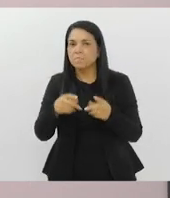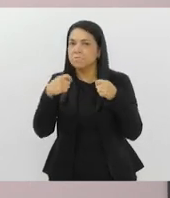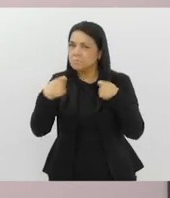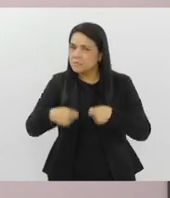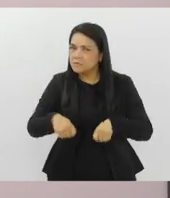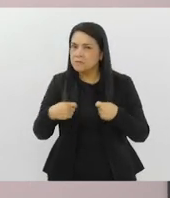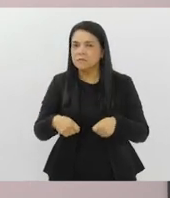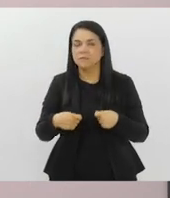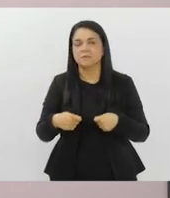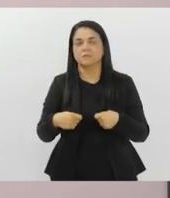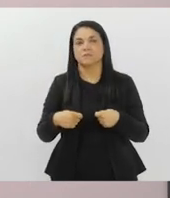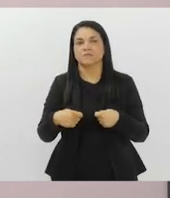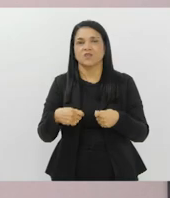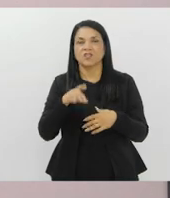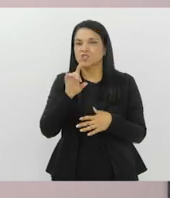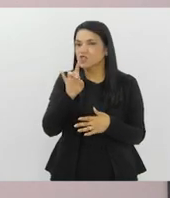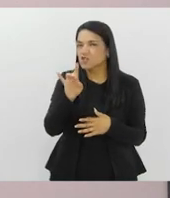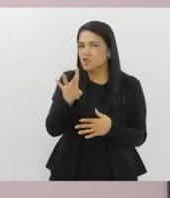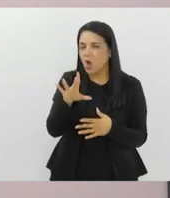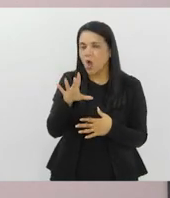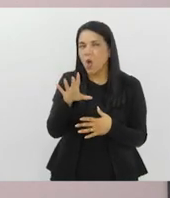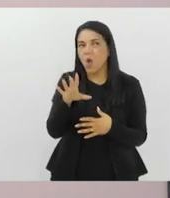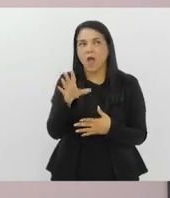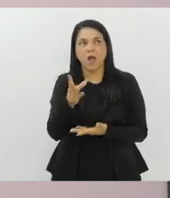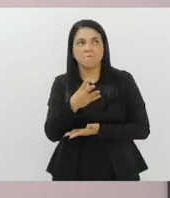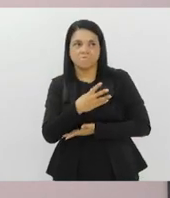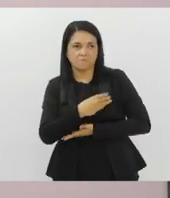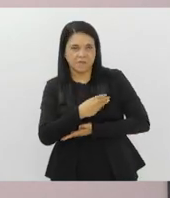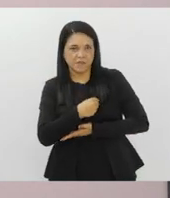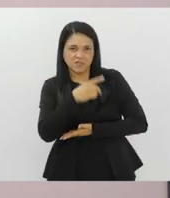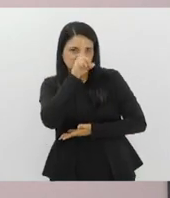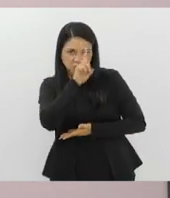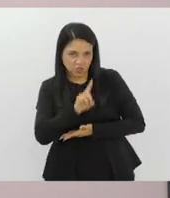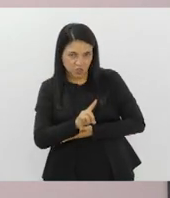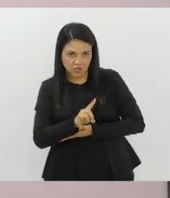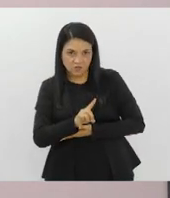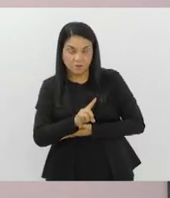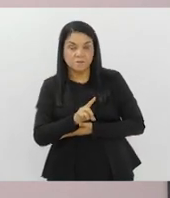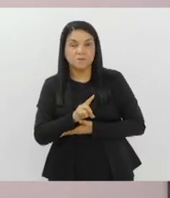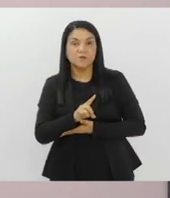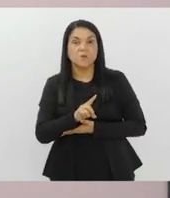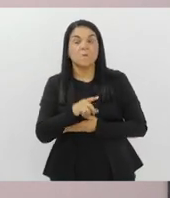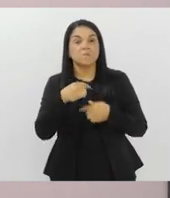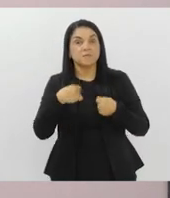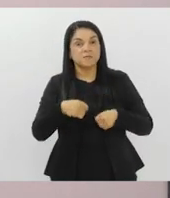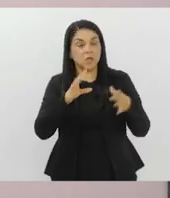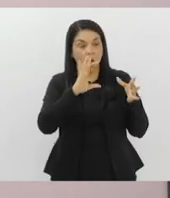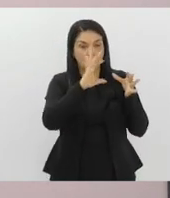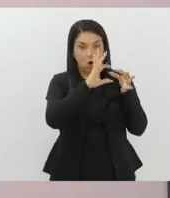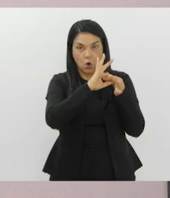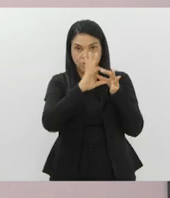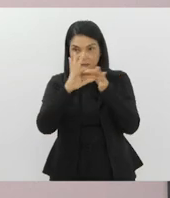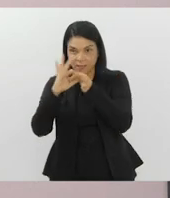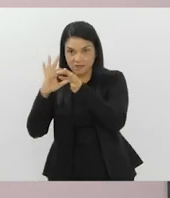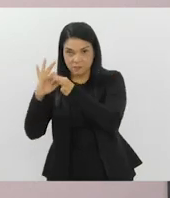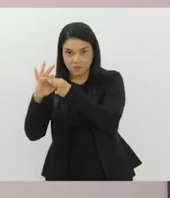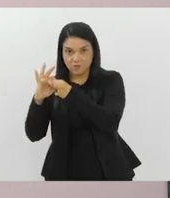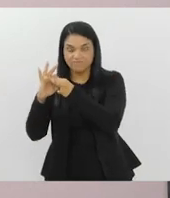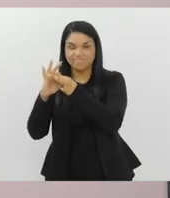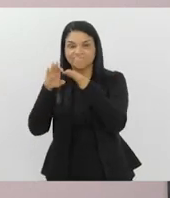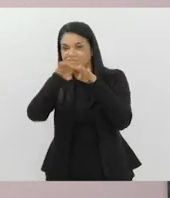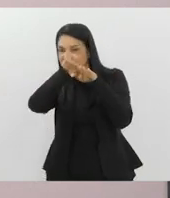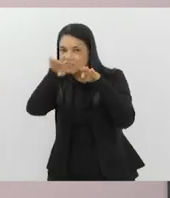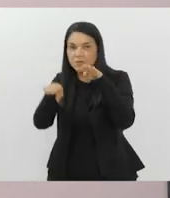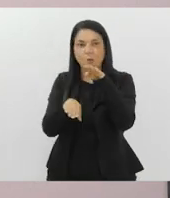mexer apenas na amamentação, não adianta apenas dar um direito para a amamentação, se o contexto em que a gente vive é um contexto de desigualdade,